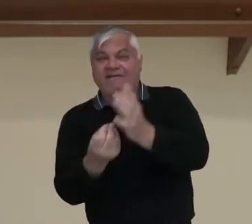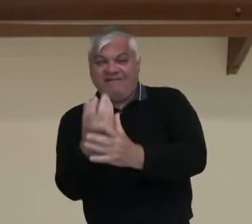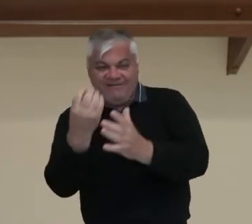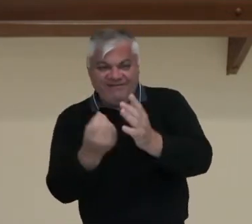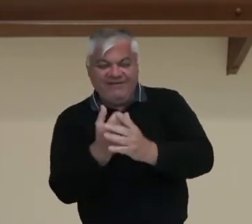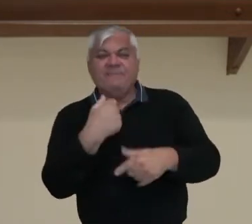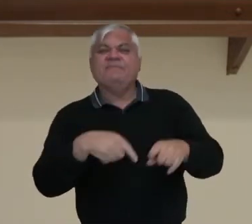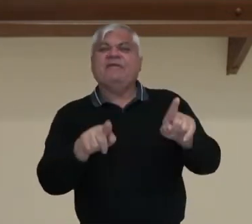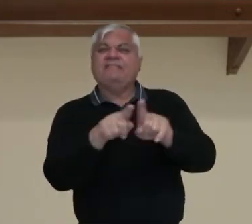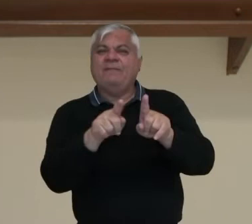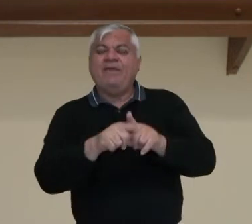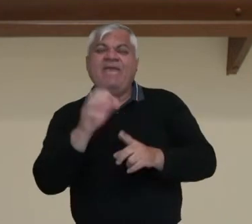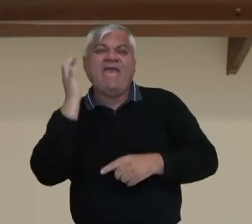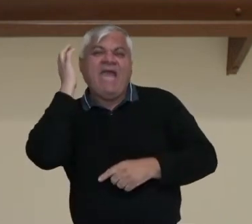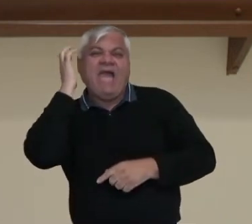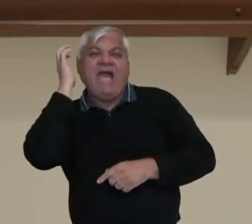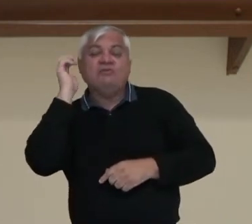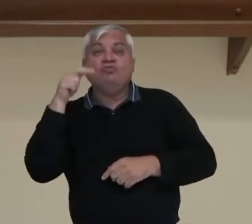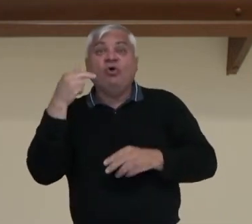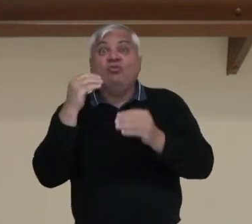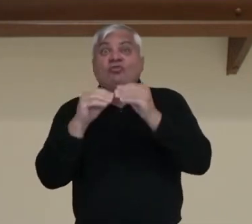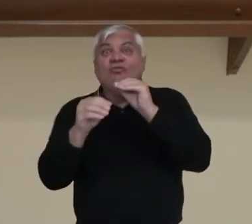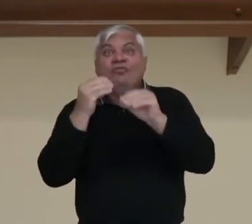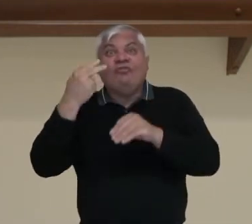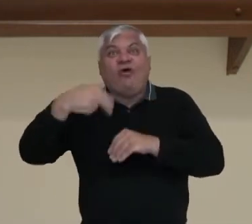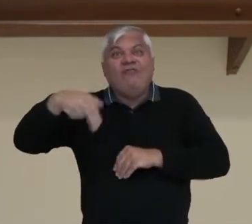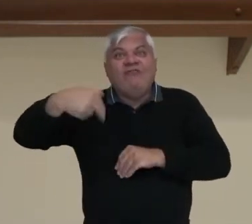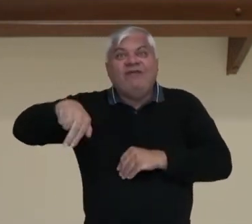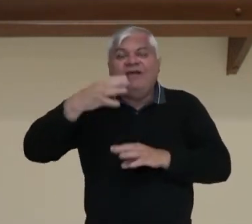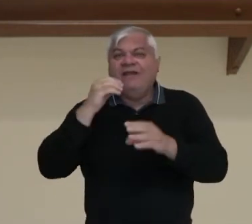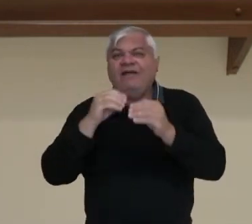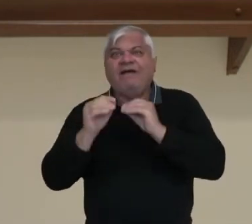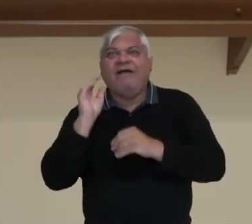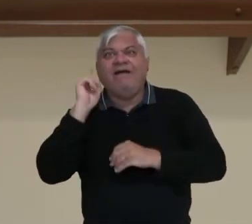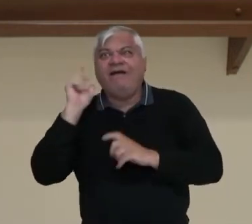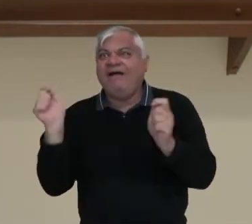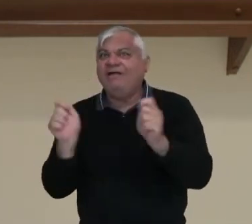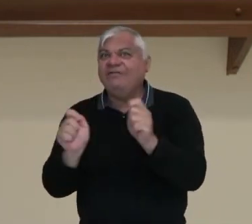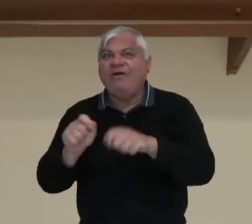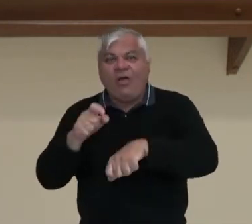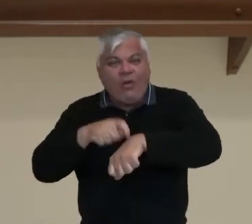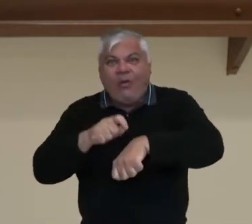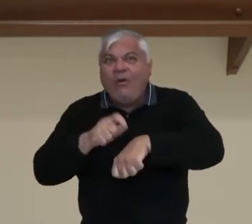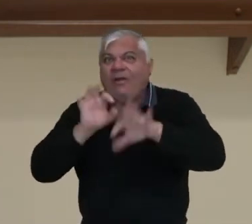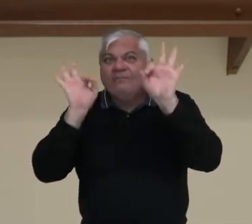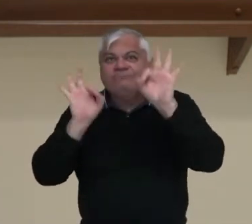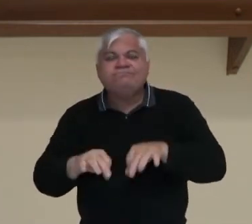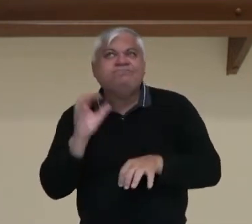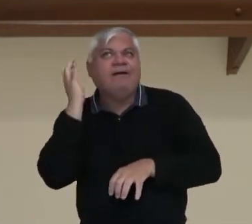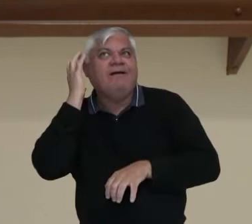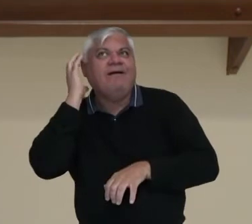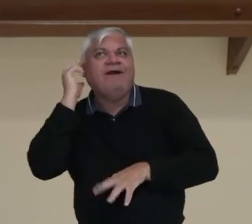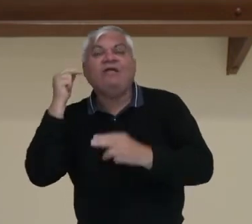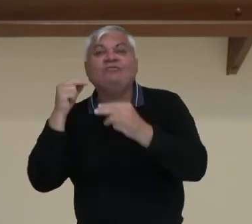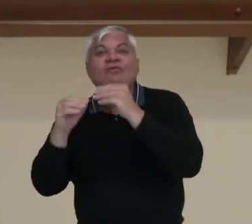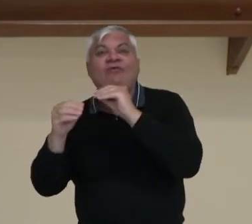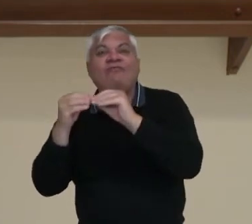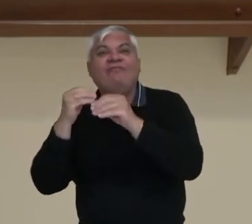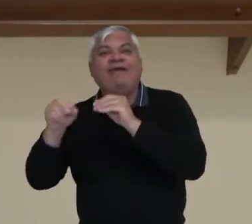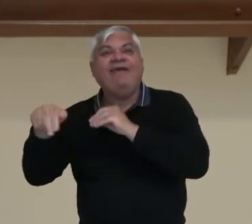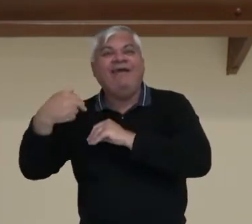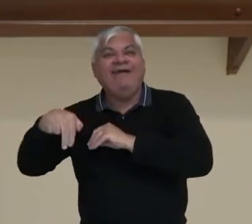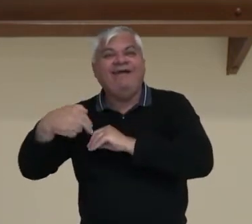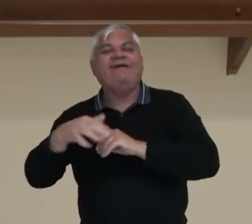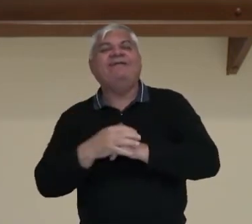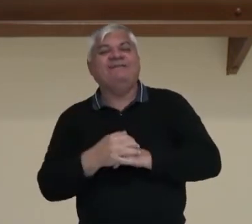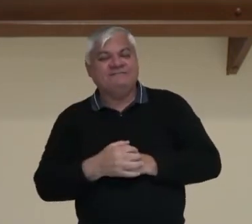Vão ter várias radionovelas, as pessoas escutavam as radionovelas, né, elas vão fazer muito sucesso. Inclusive,